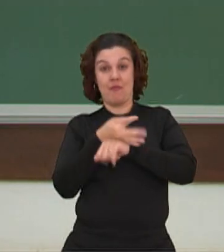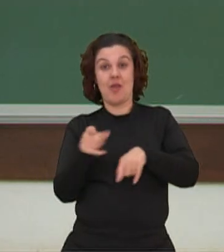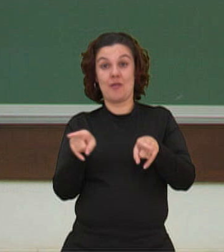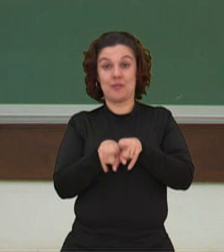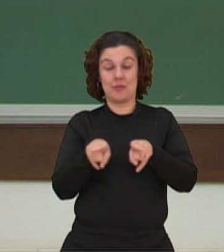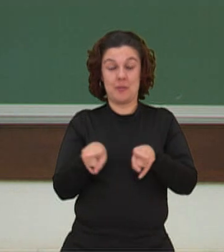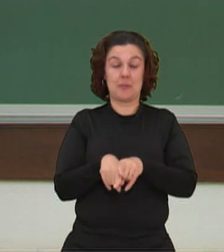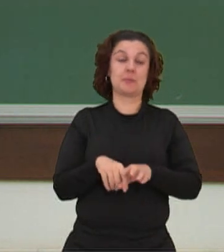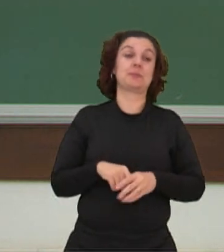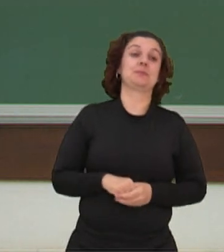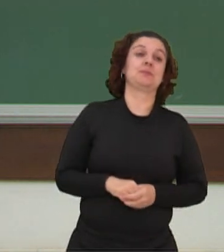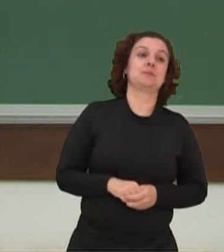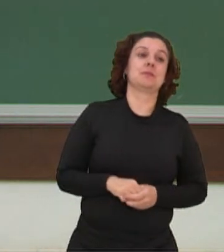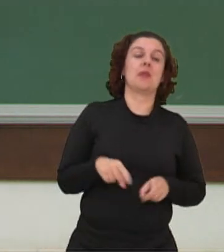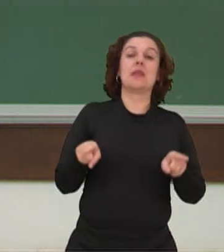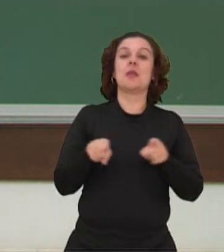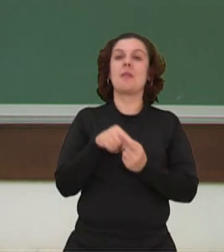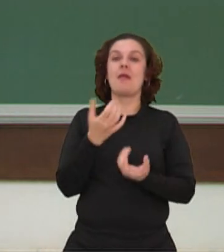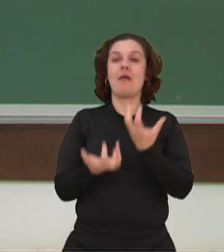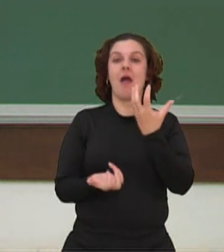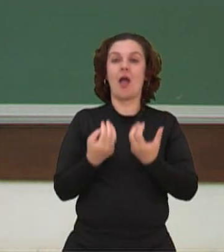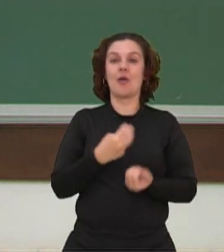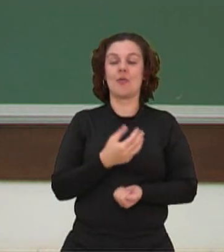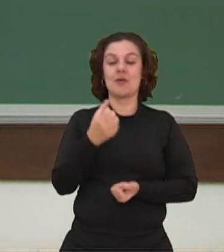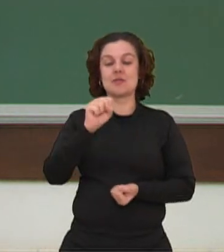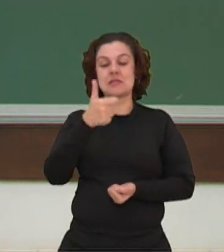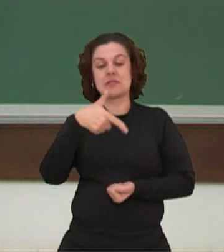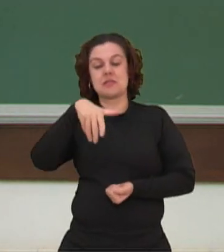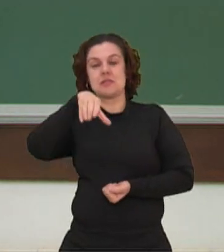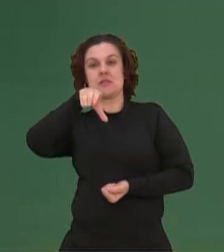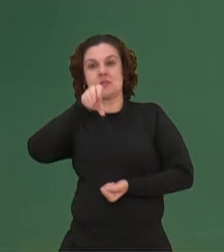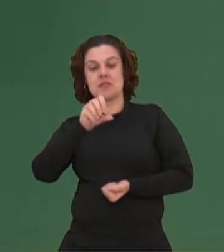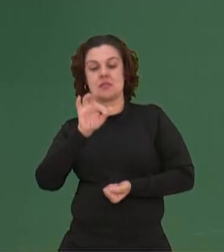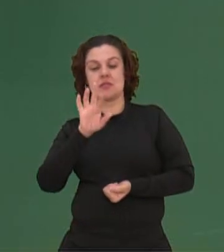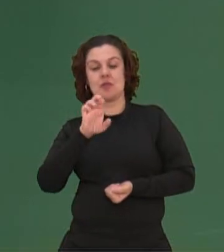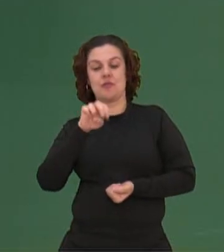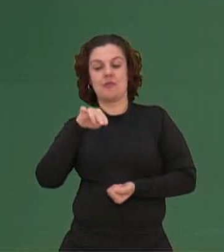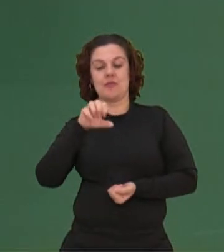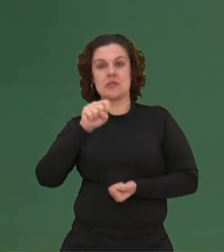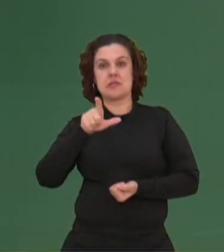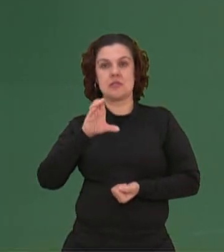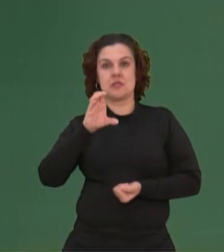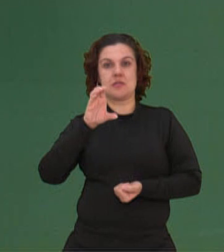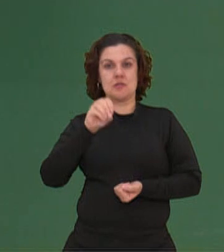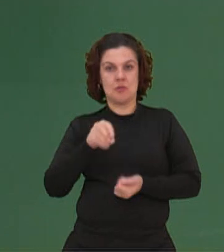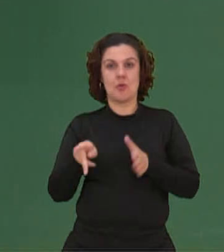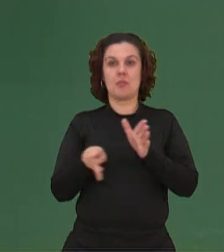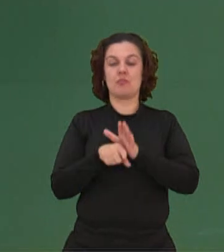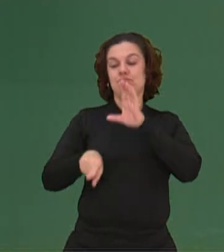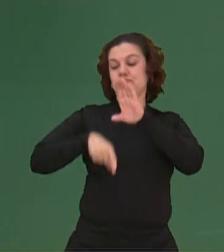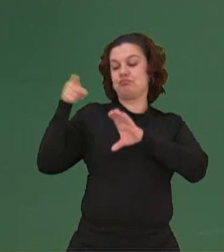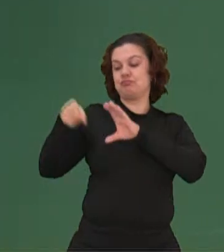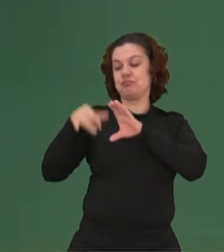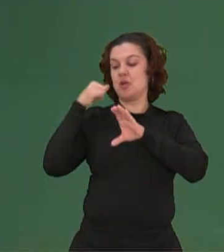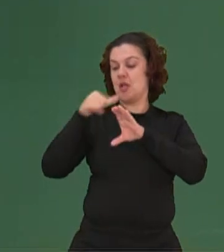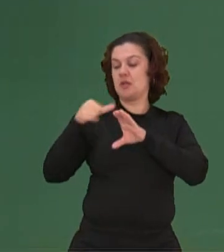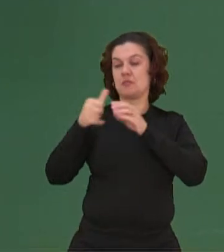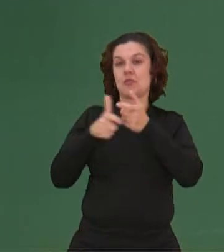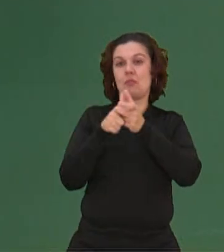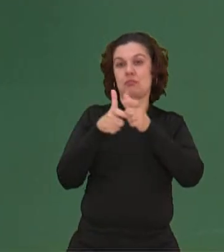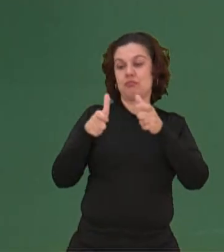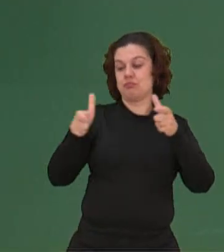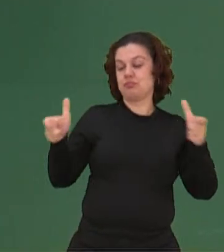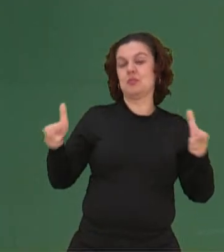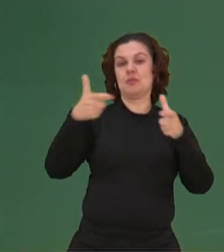a Companhia Hidrelétrica do São Francisco, geração de energia elétrica para essas indústrias que estavam aumentando